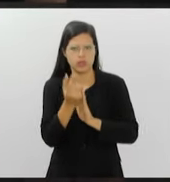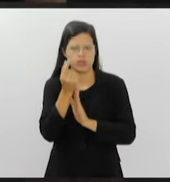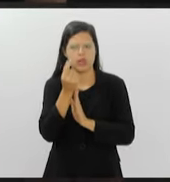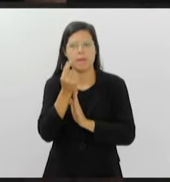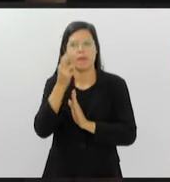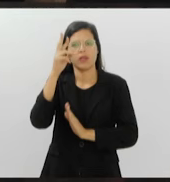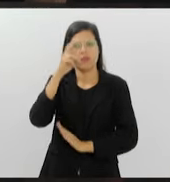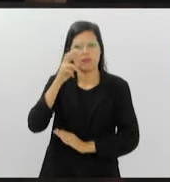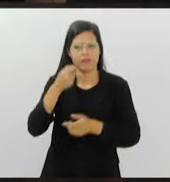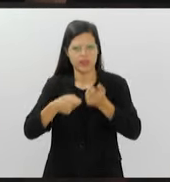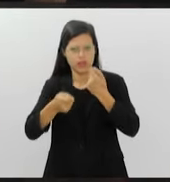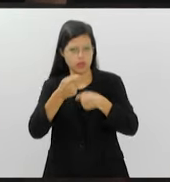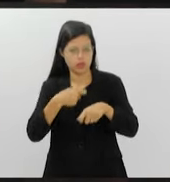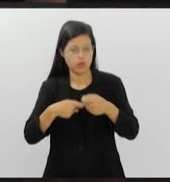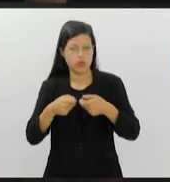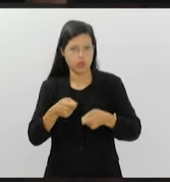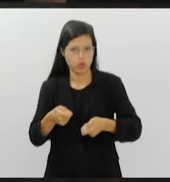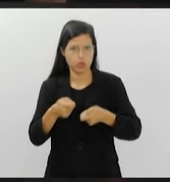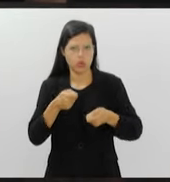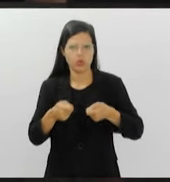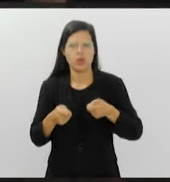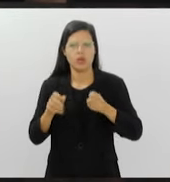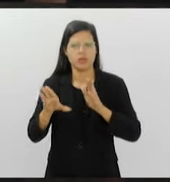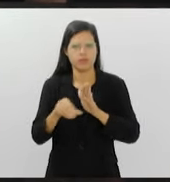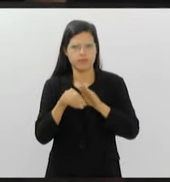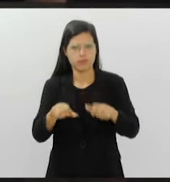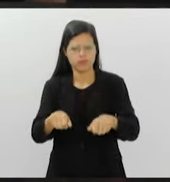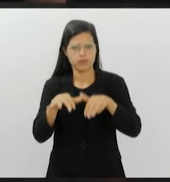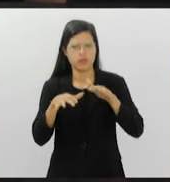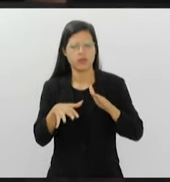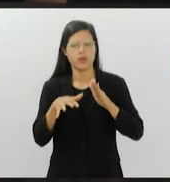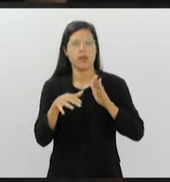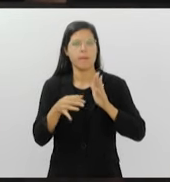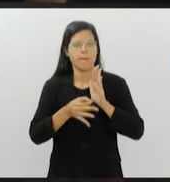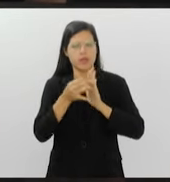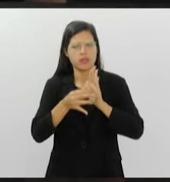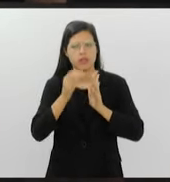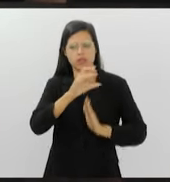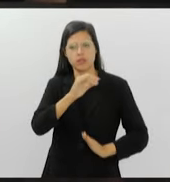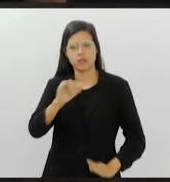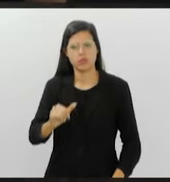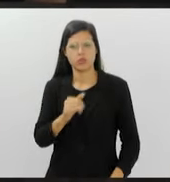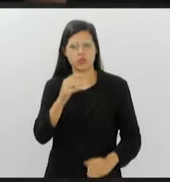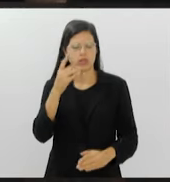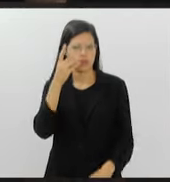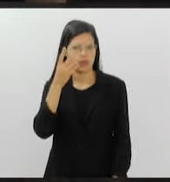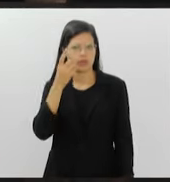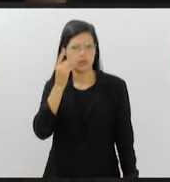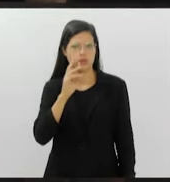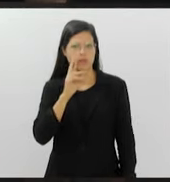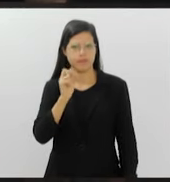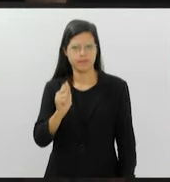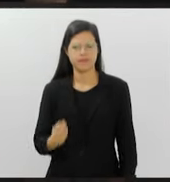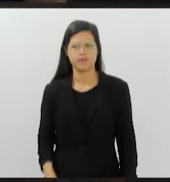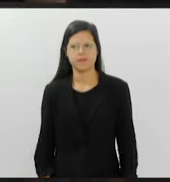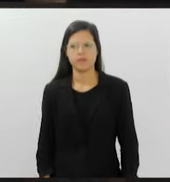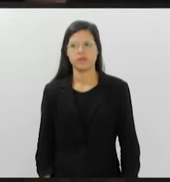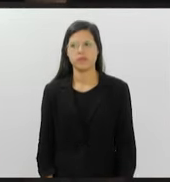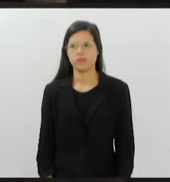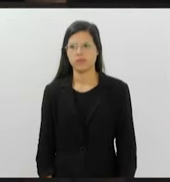Fiscalização Financeira e Controle, as emendas de plenário. Para emitir parecer pela CCJ, deputado Rodrigo Amorim.